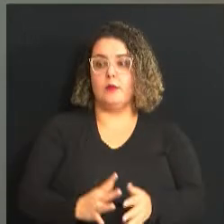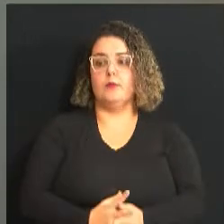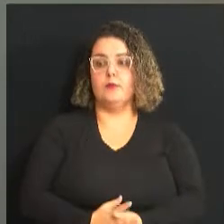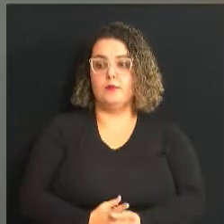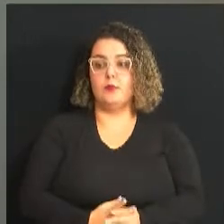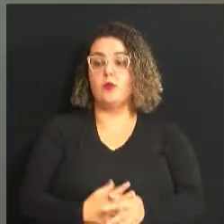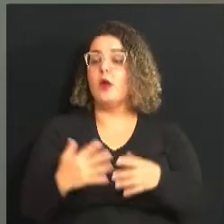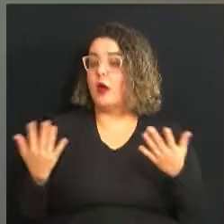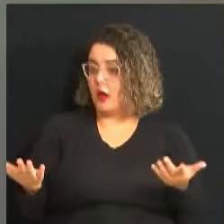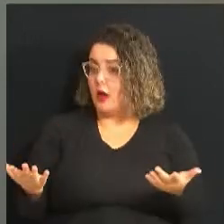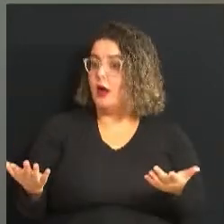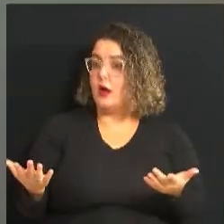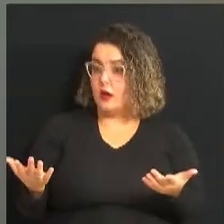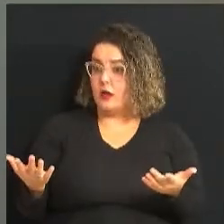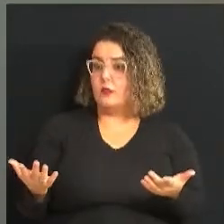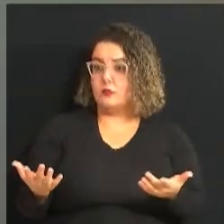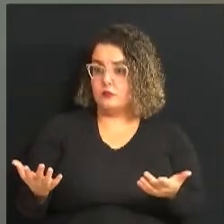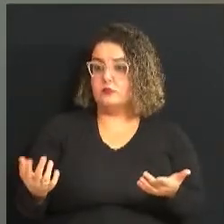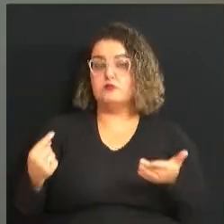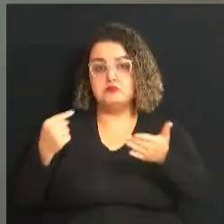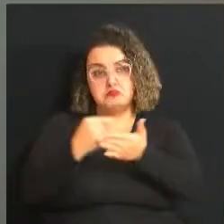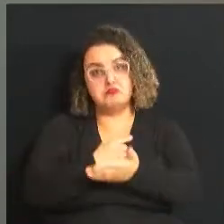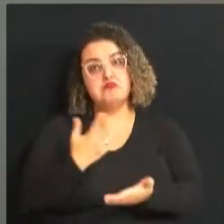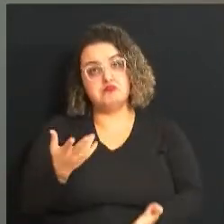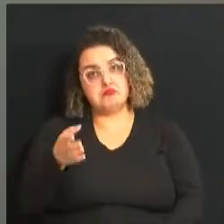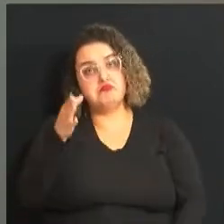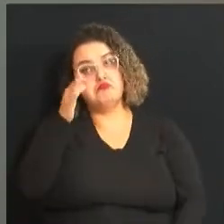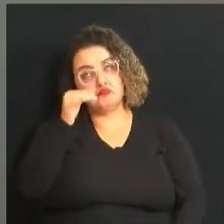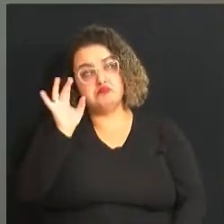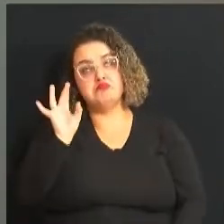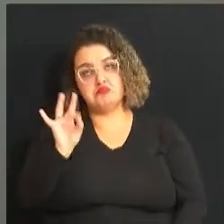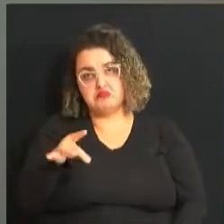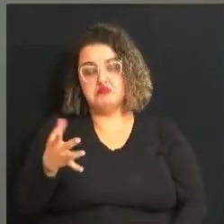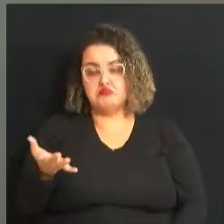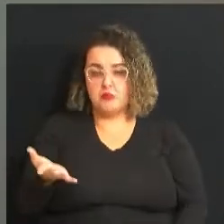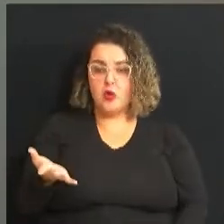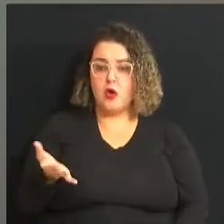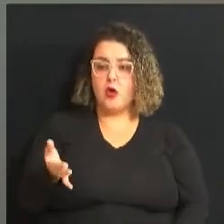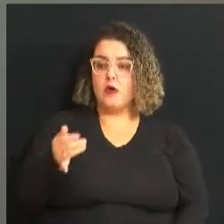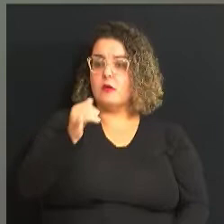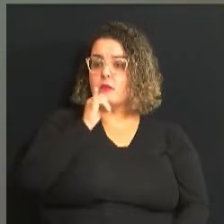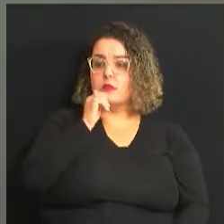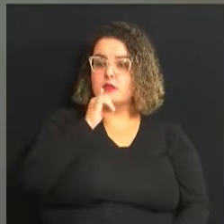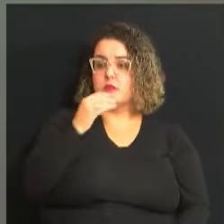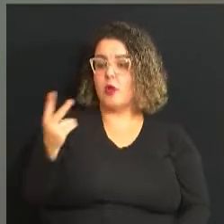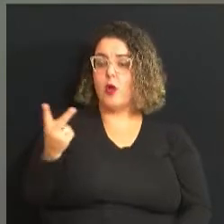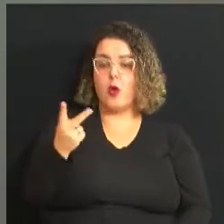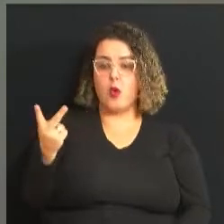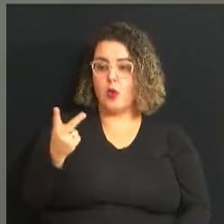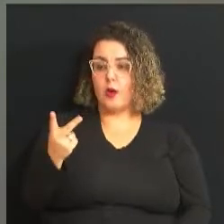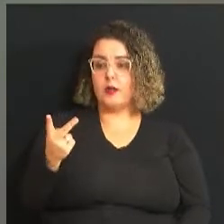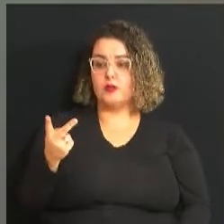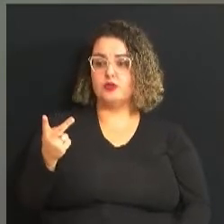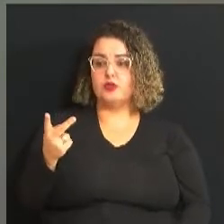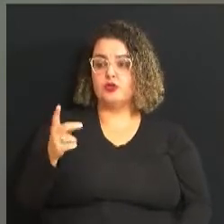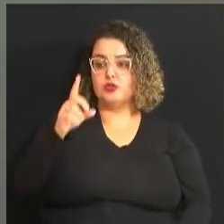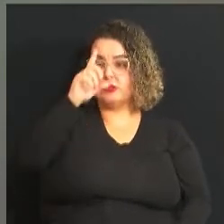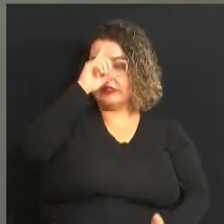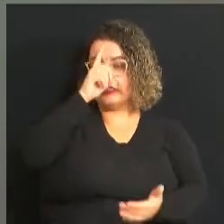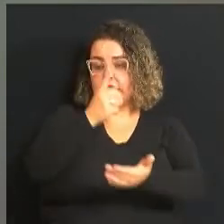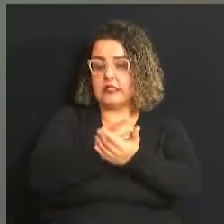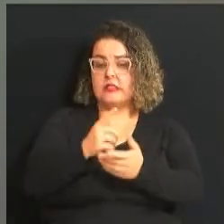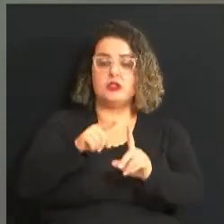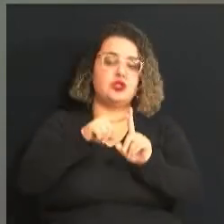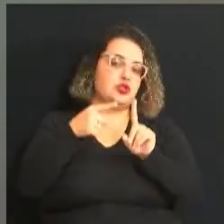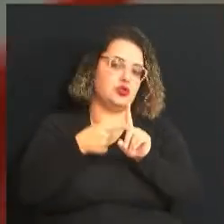Olha, essa é uma pergunta curiosa mesmo, porque vamos supor assim, ó, o casal ele decide engravidar